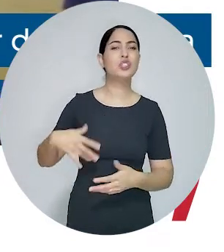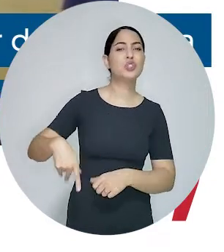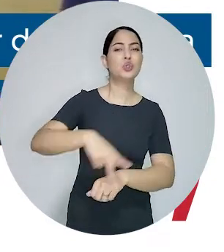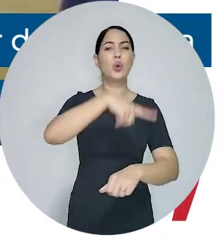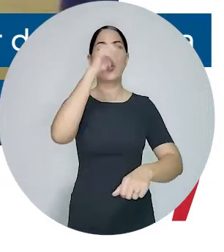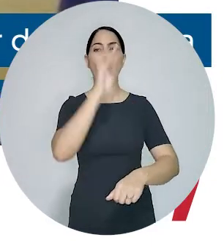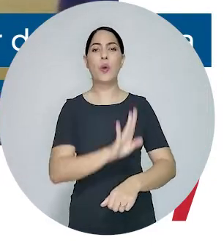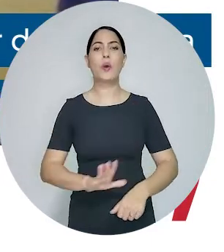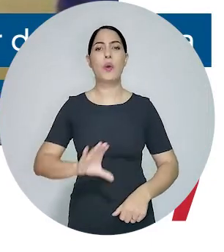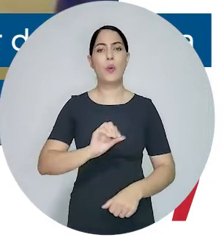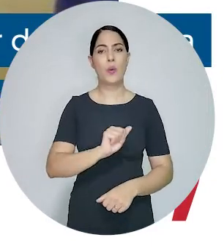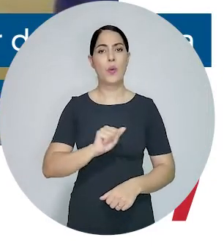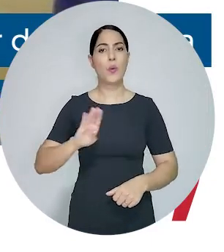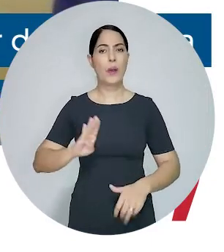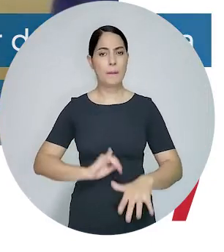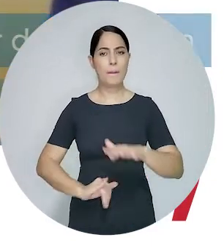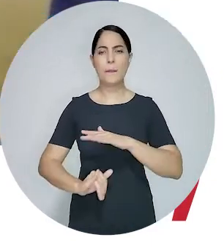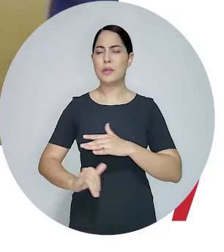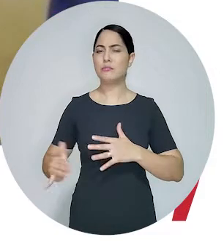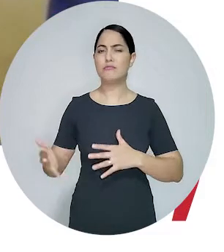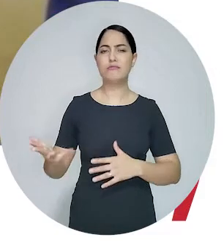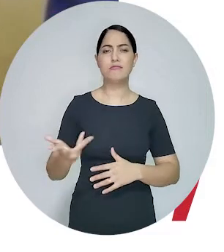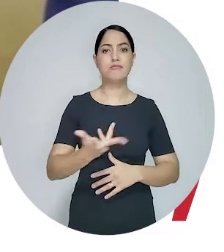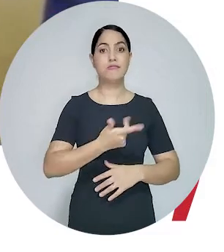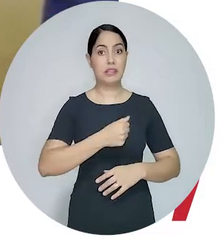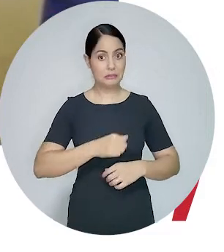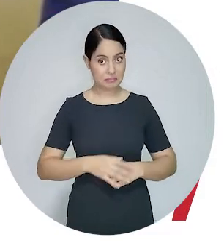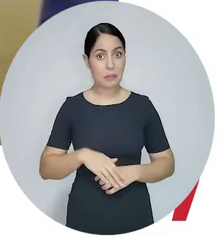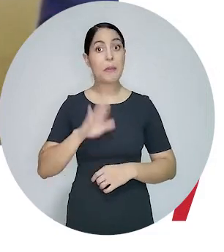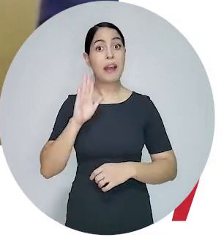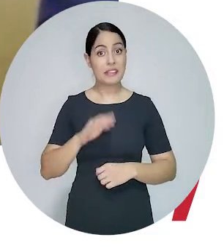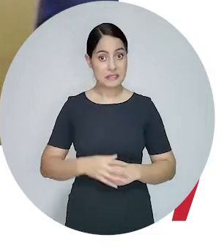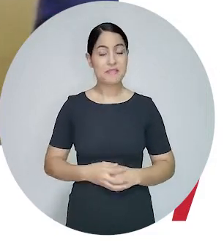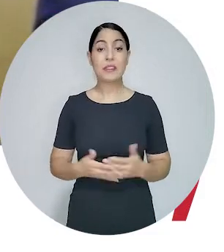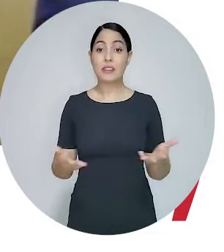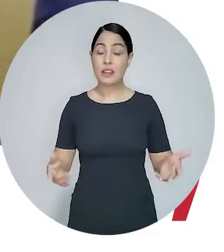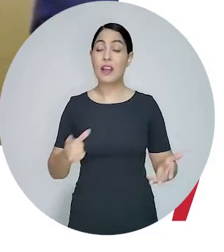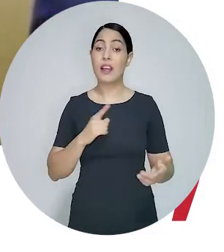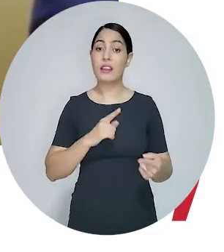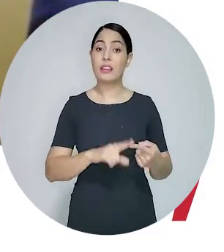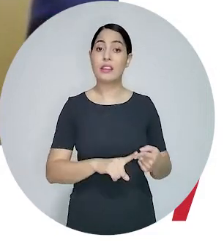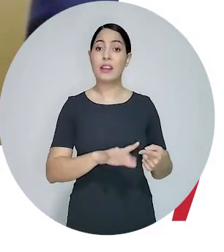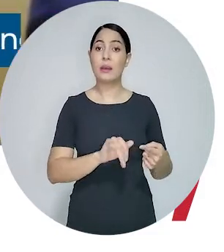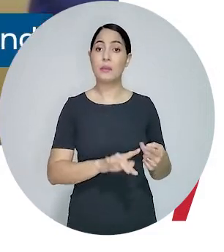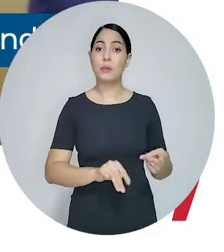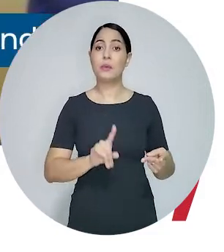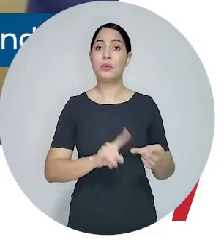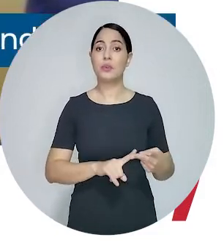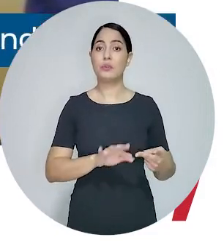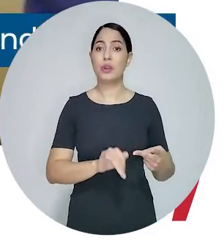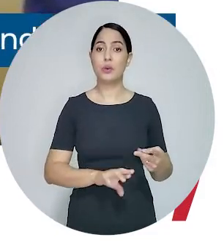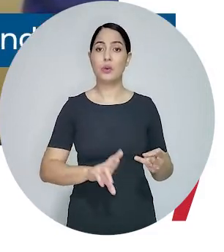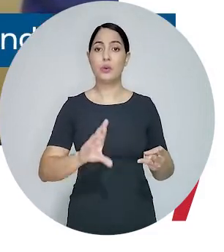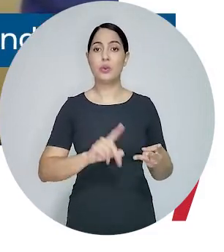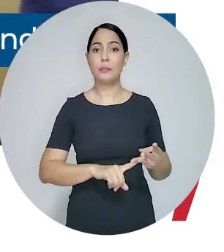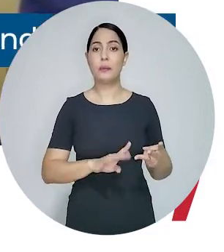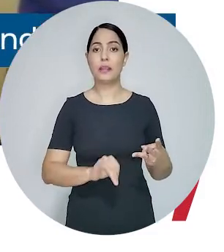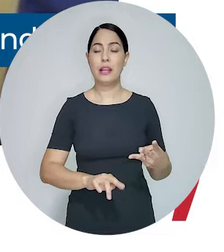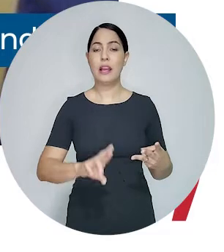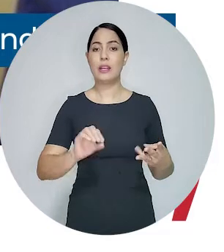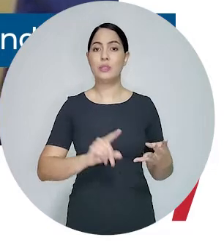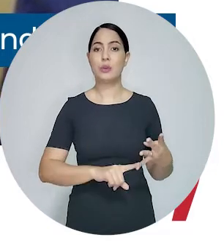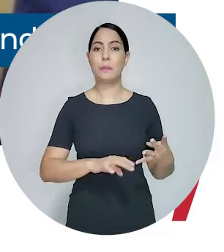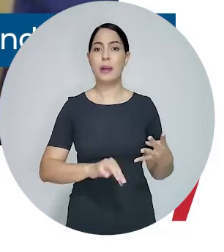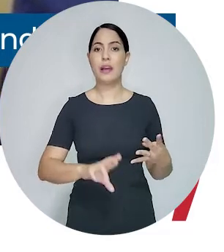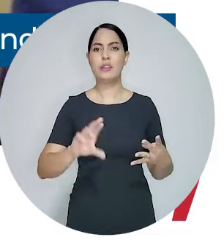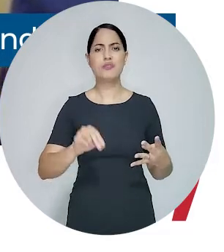presente, maior entidade civil do país. Advogados como Sobral Pinto, Seabra Fagundes, Raimundo Faoro, Bernardo Cabral